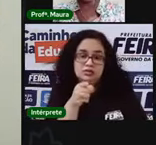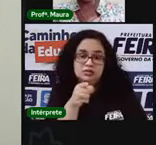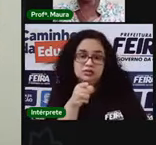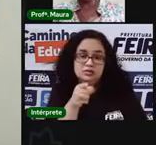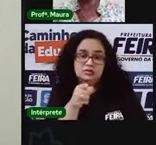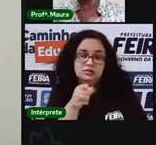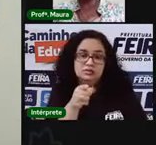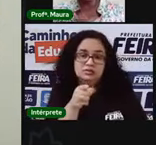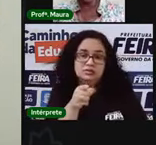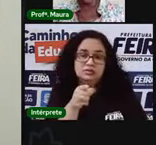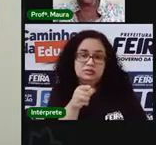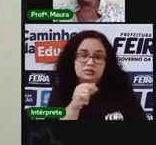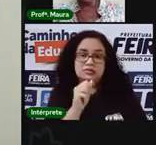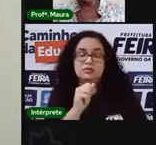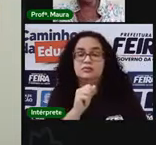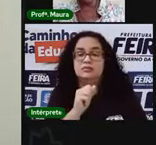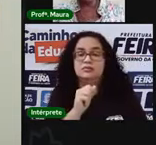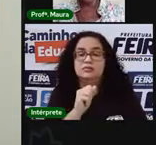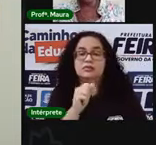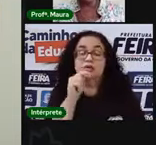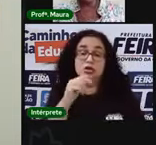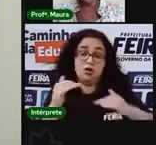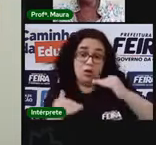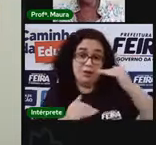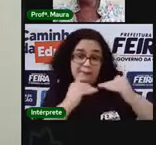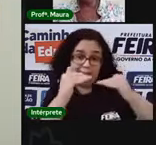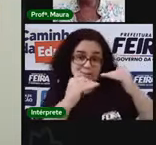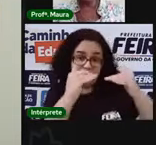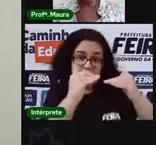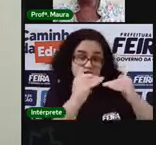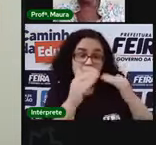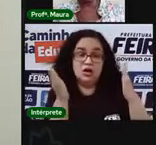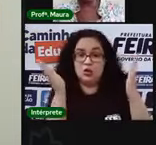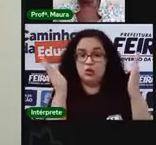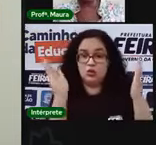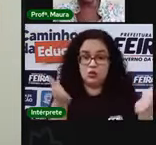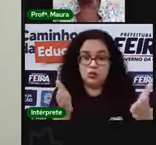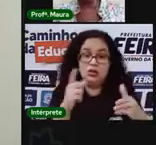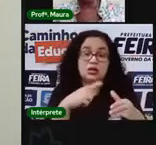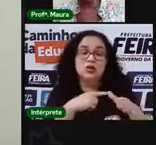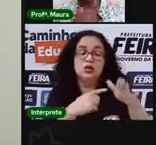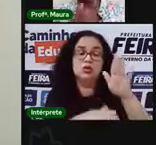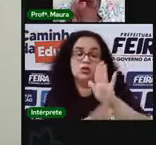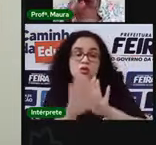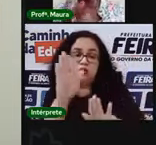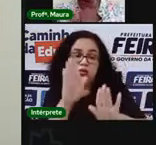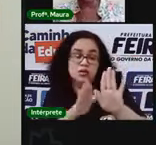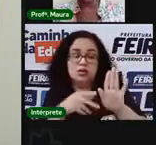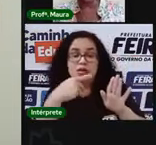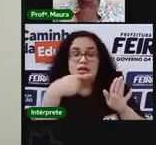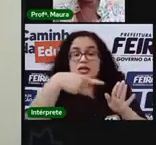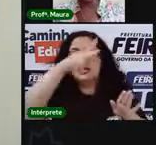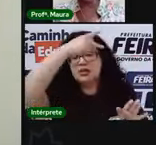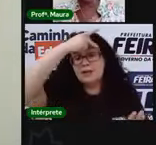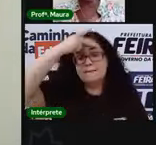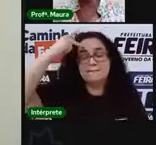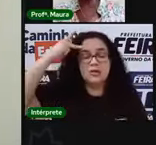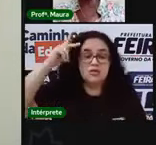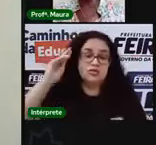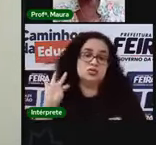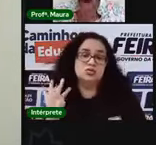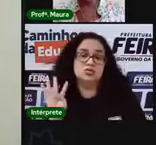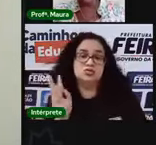é? Nesse processo de reserva agora, você está cuidando da humanidade inteira.